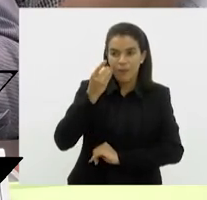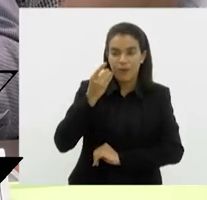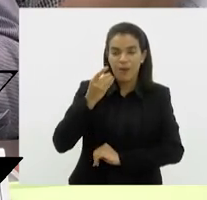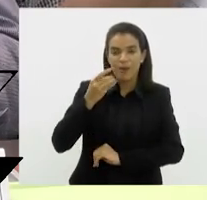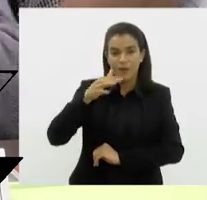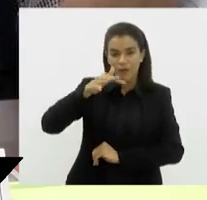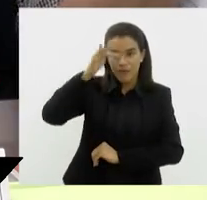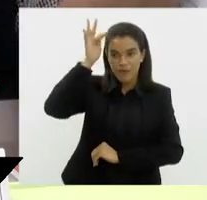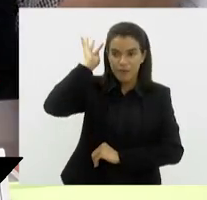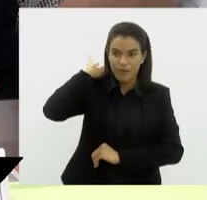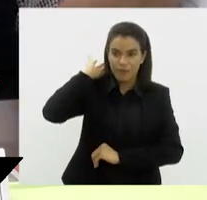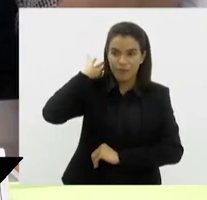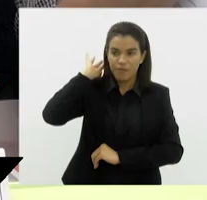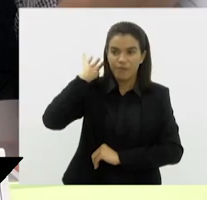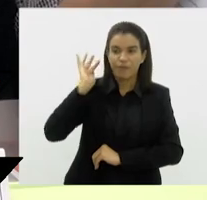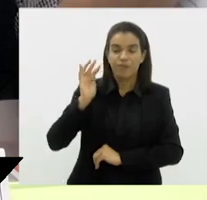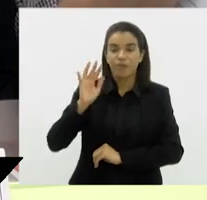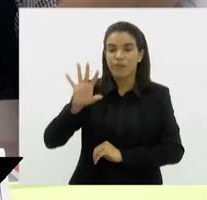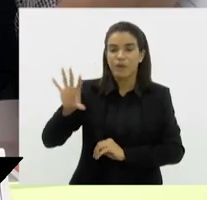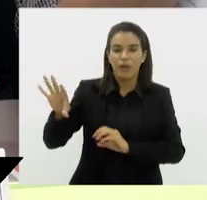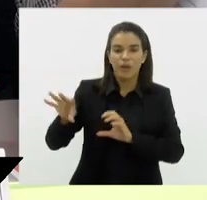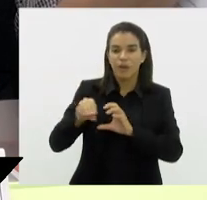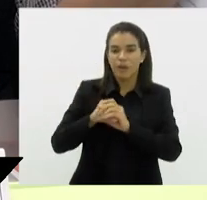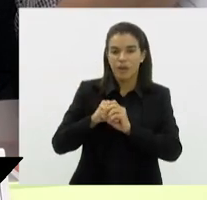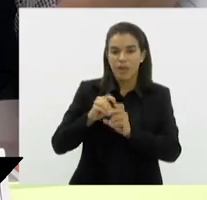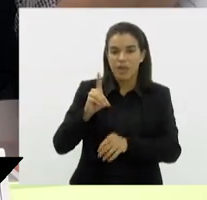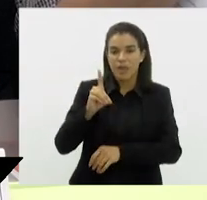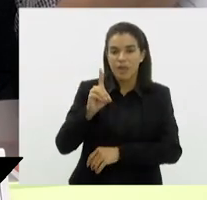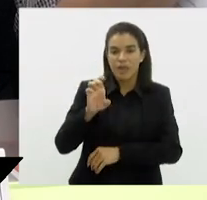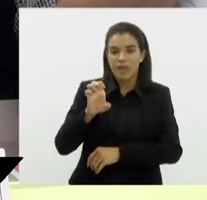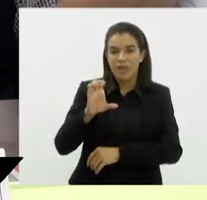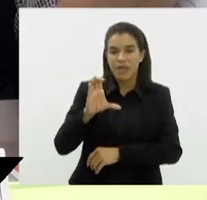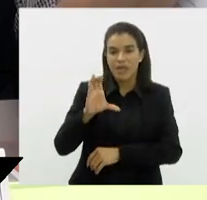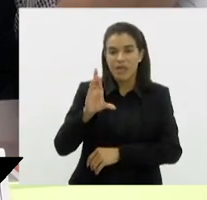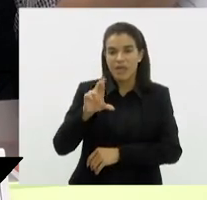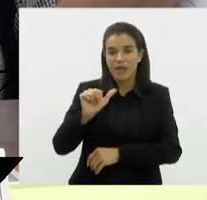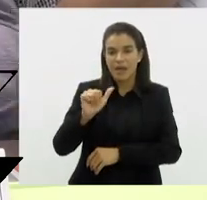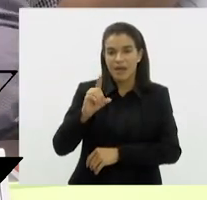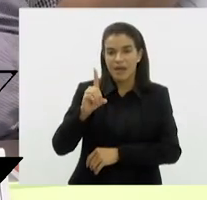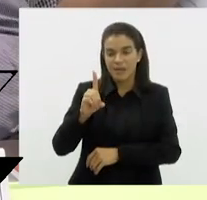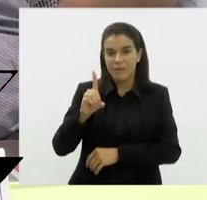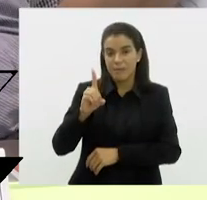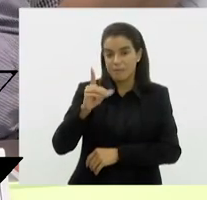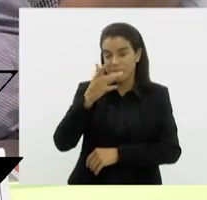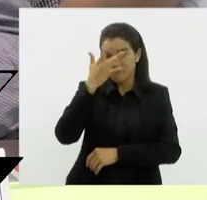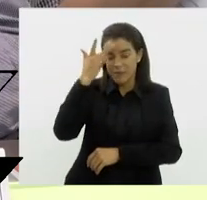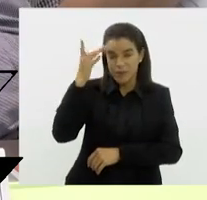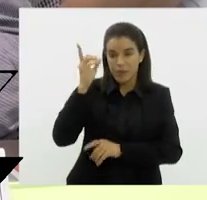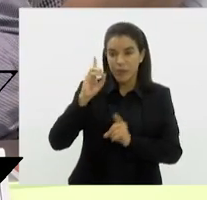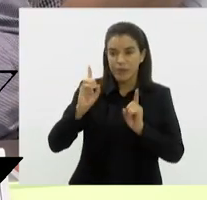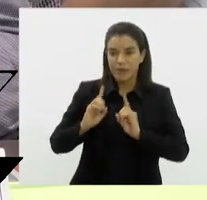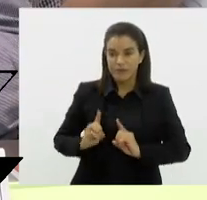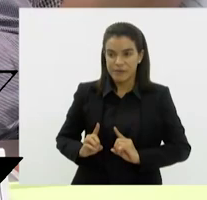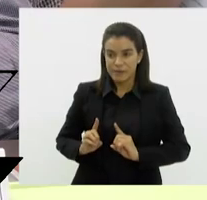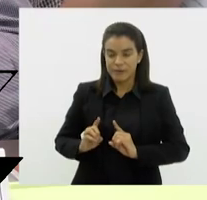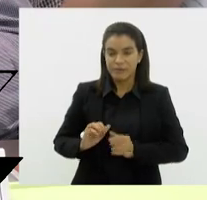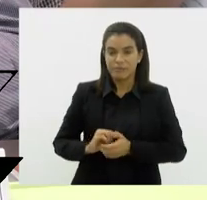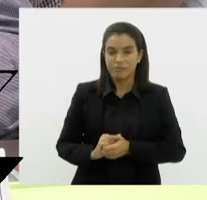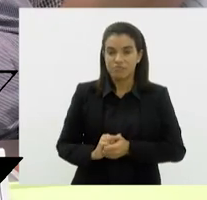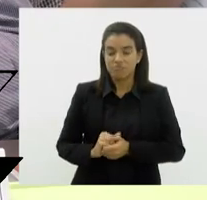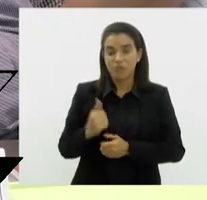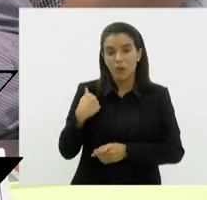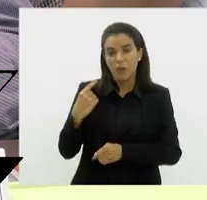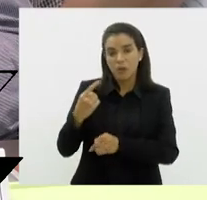Fred Pacheco, que inclui na DECRADE as PCDs. Eu descobri uma lei